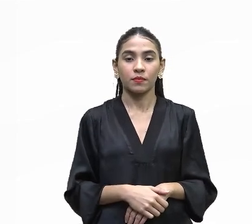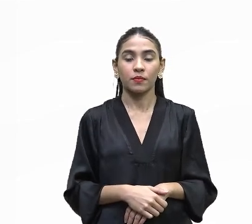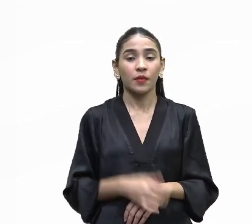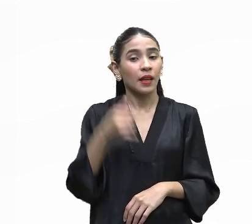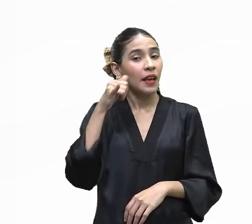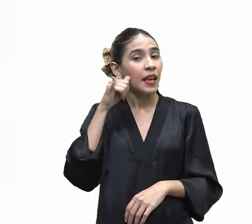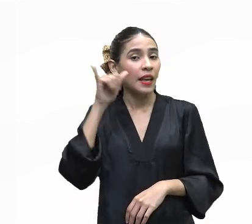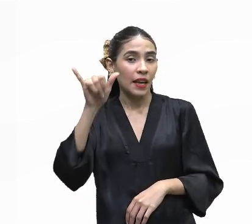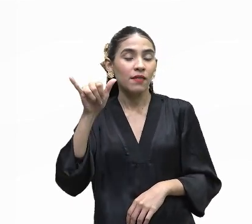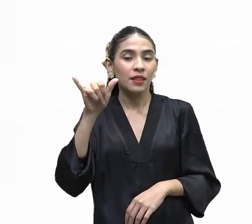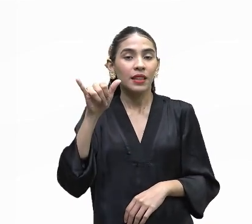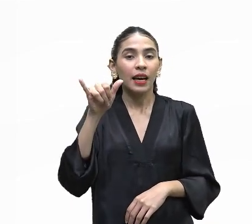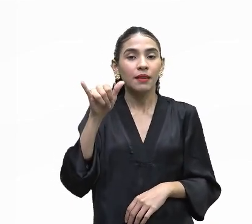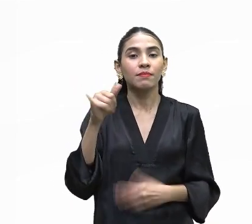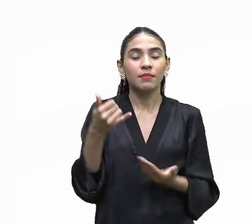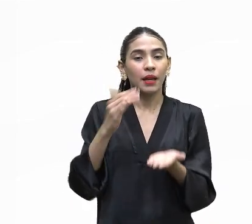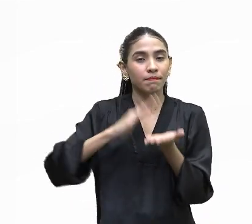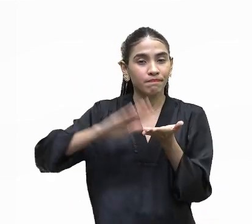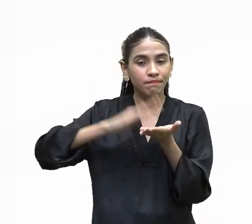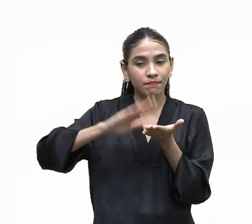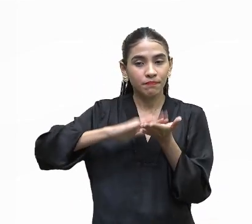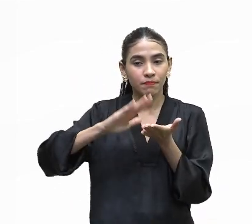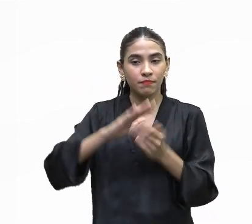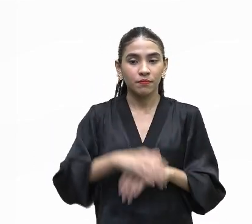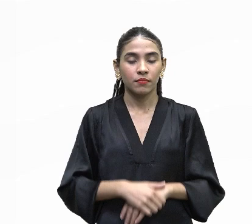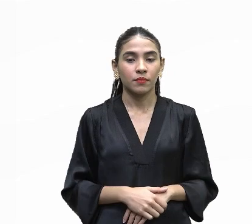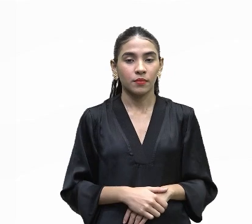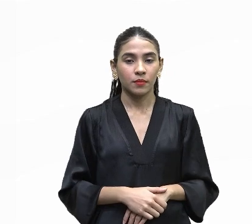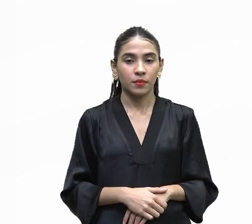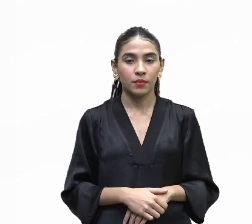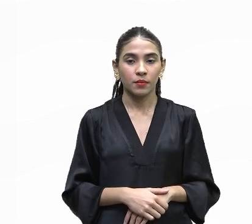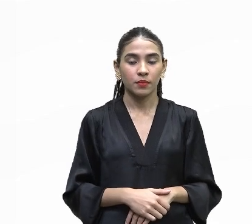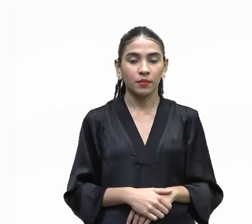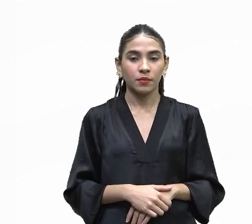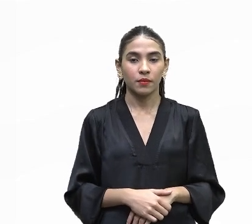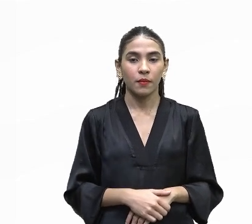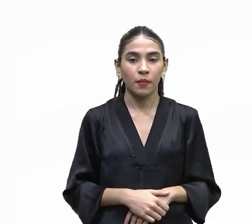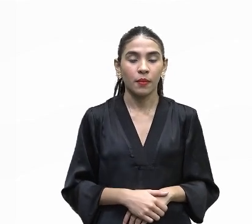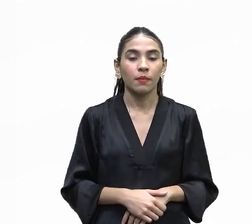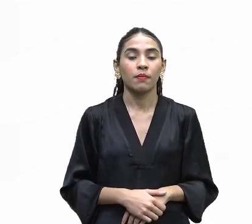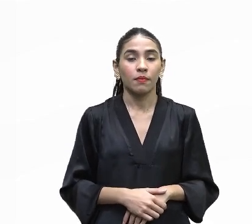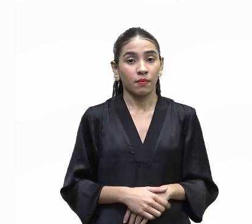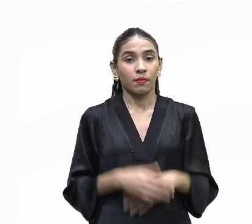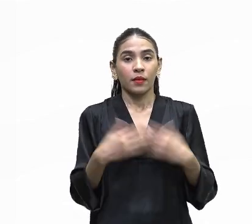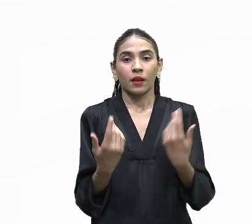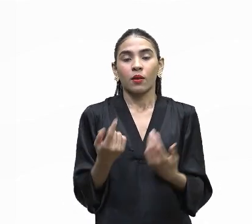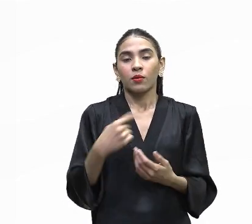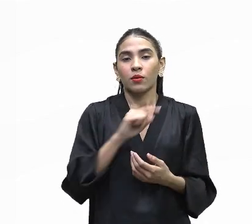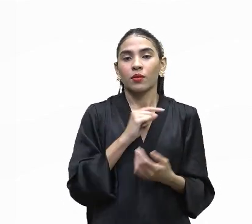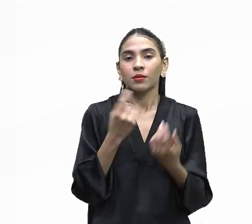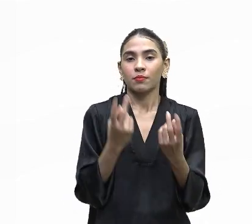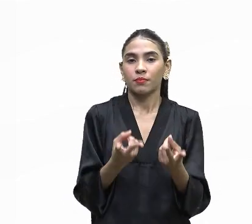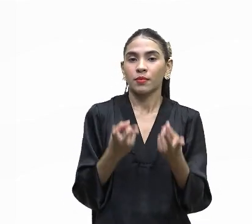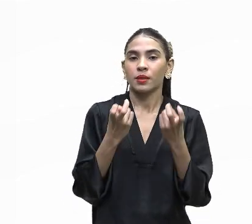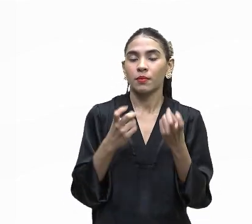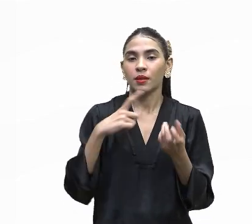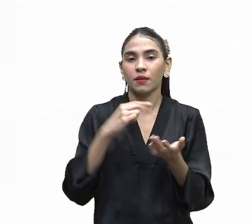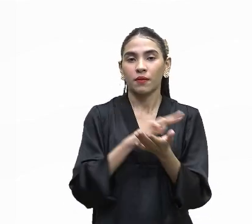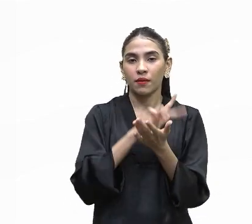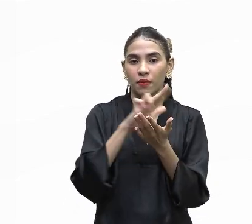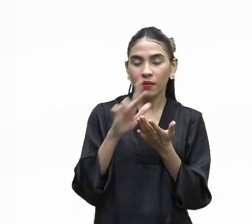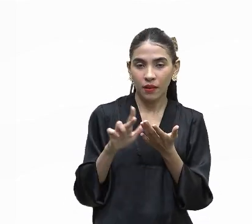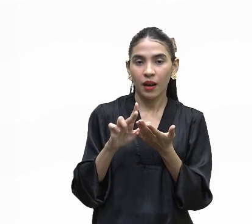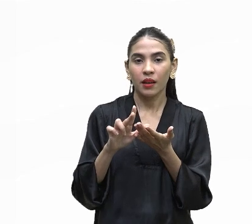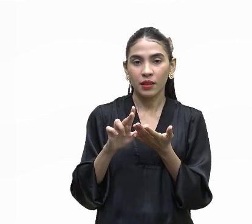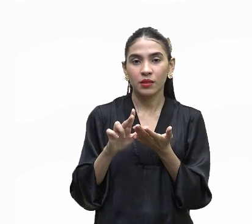Redução de gastos. Então, a gente viu lá que a gente tem várias despesas fixas e variáveis.